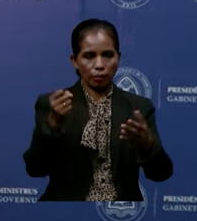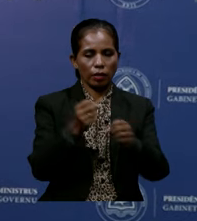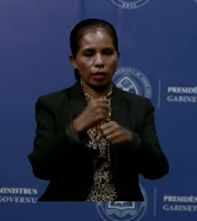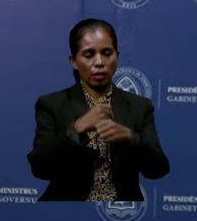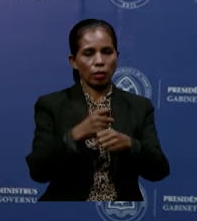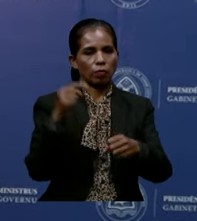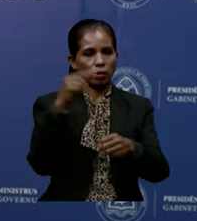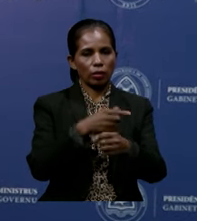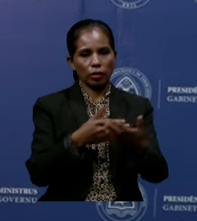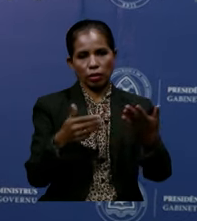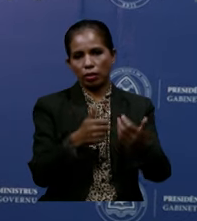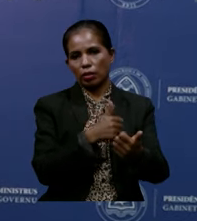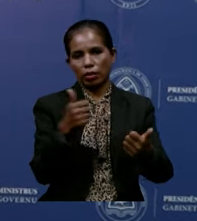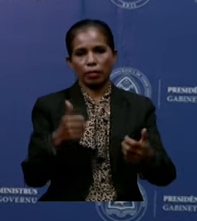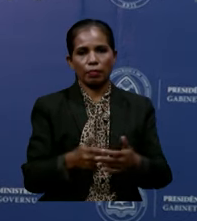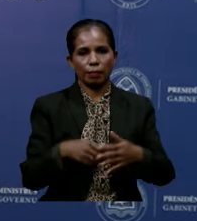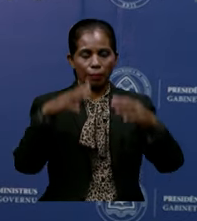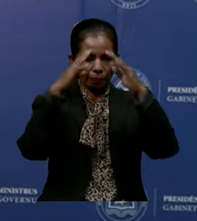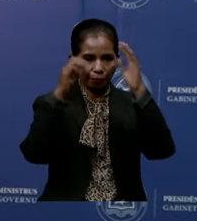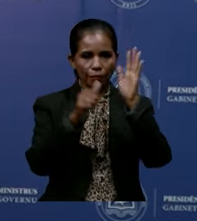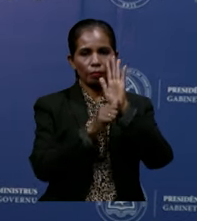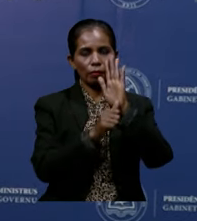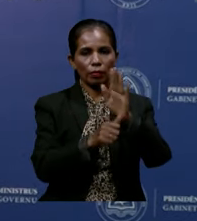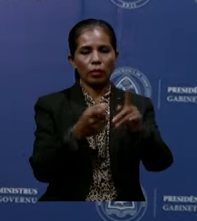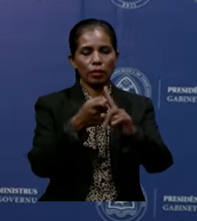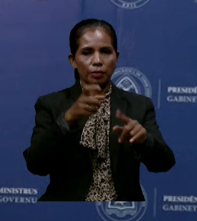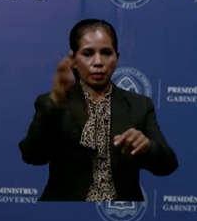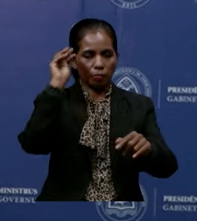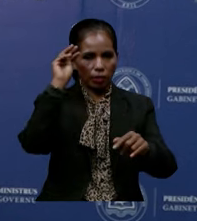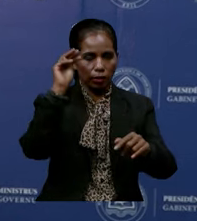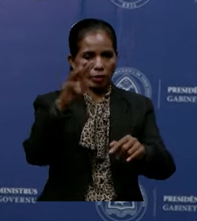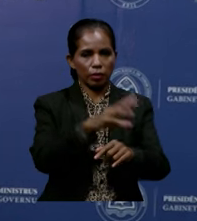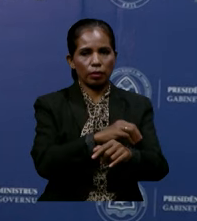selo, não em apresentação do Ministro